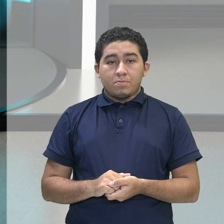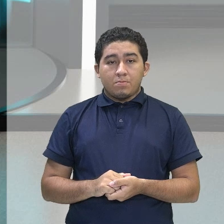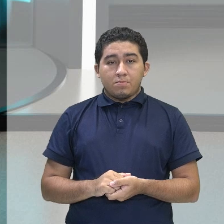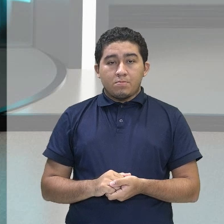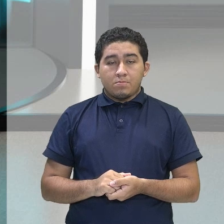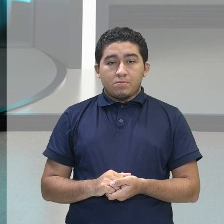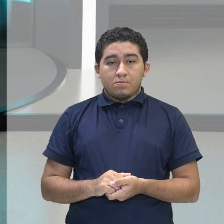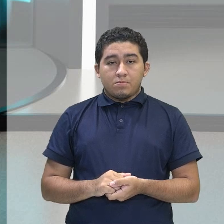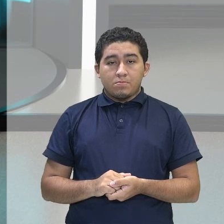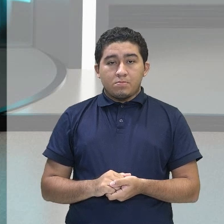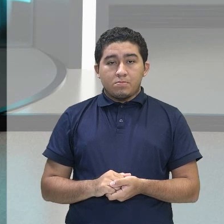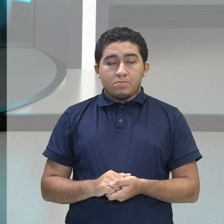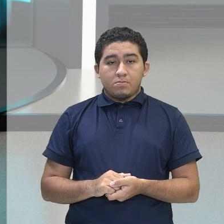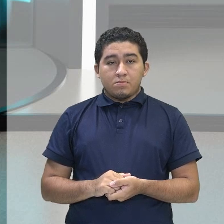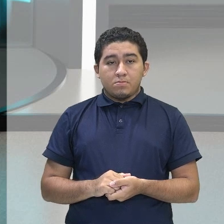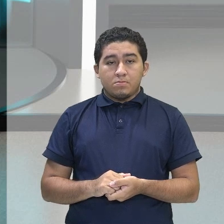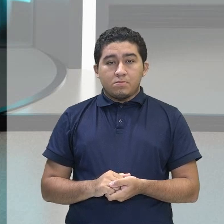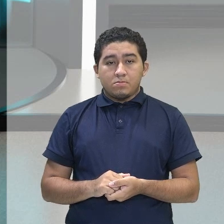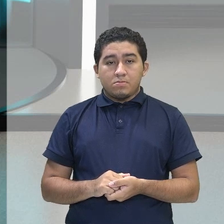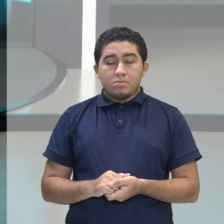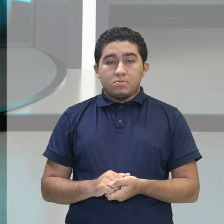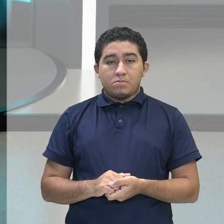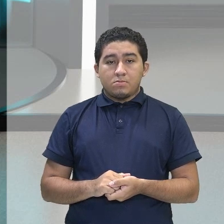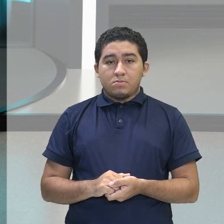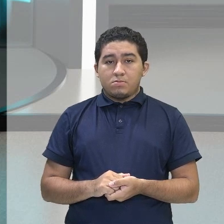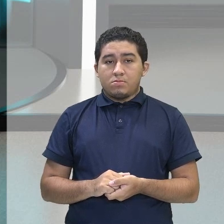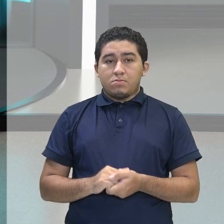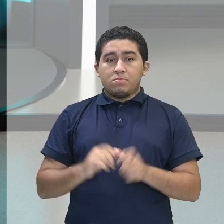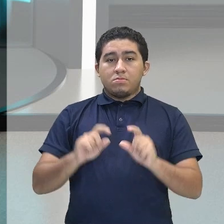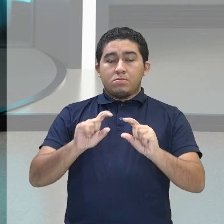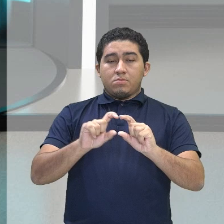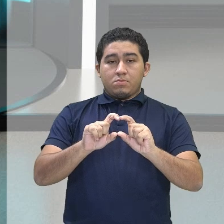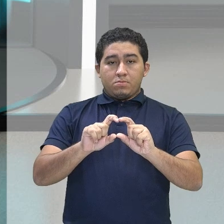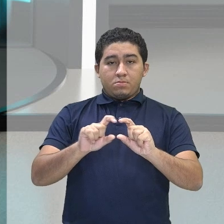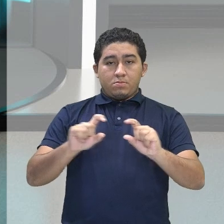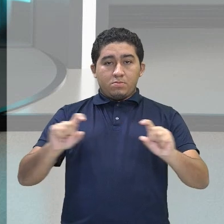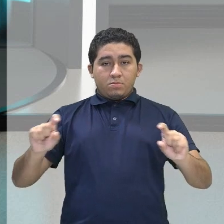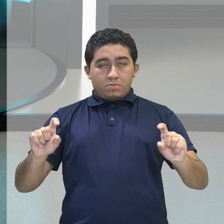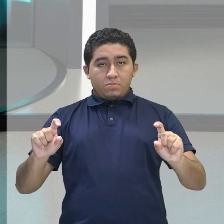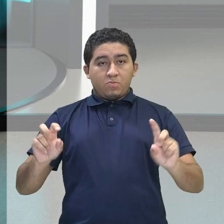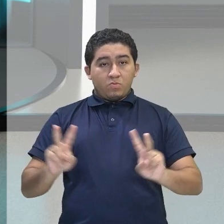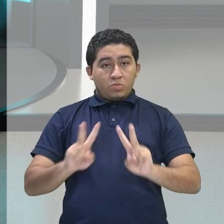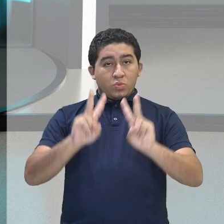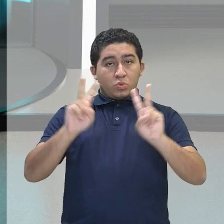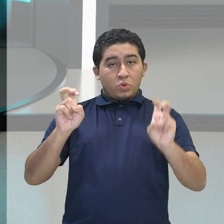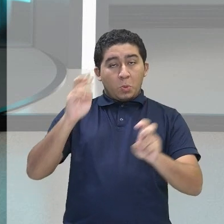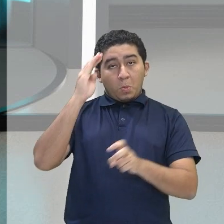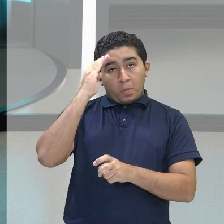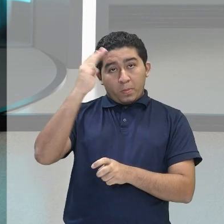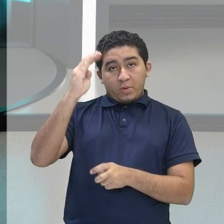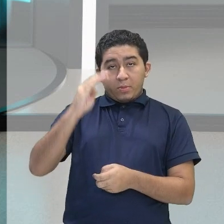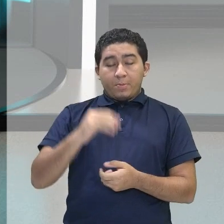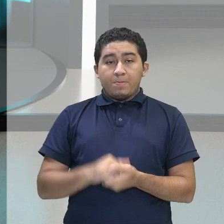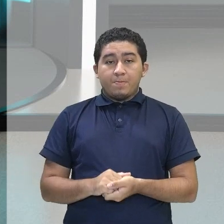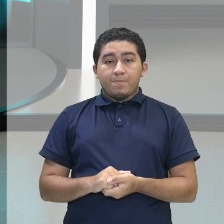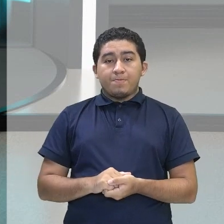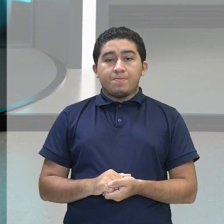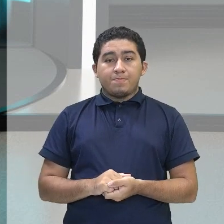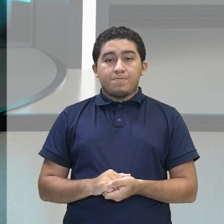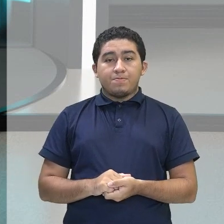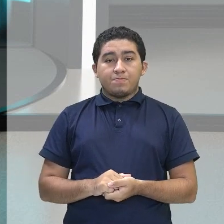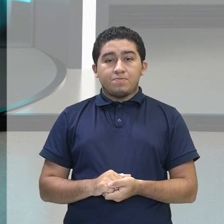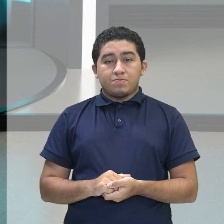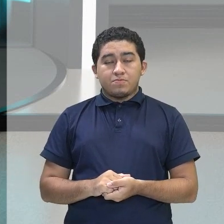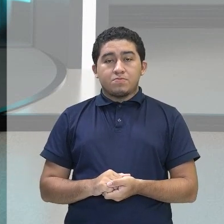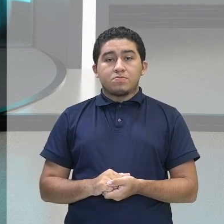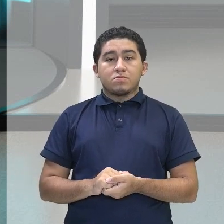Science, Careers. Por quê? Porque elas são as que são do título do texto. Então, quando eu coloco essas palavras, eu já vou